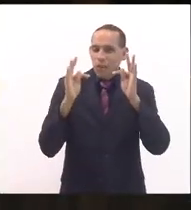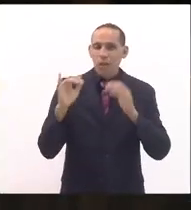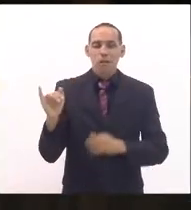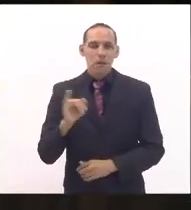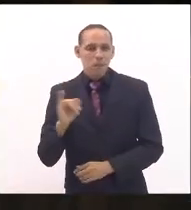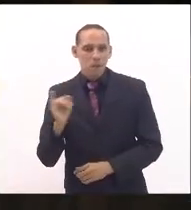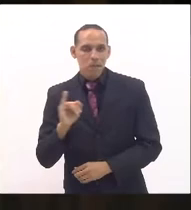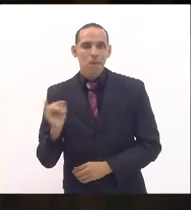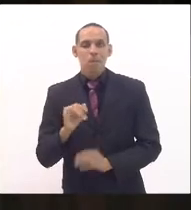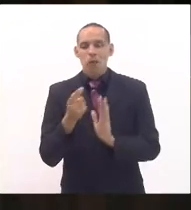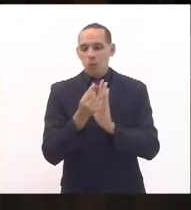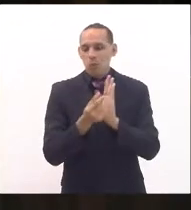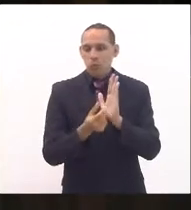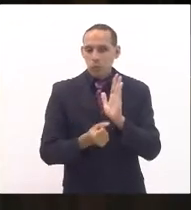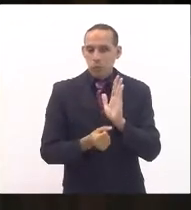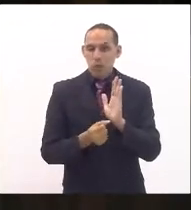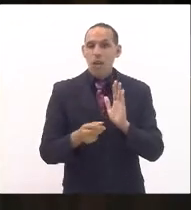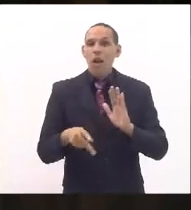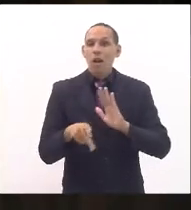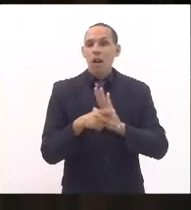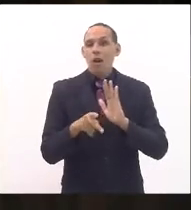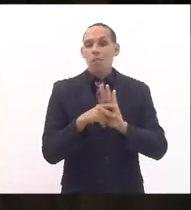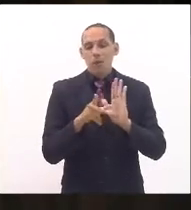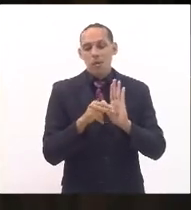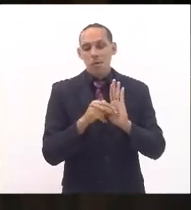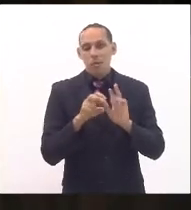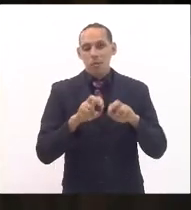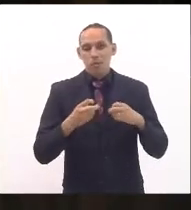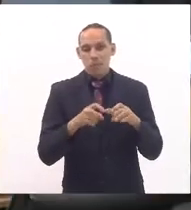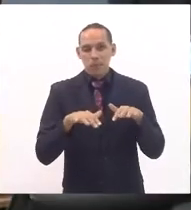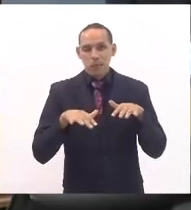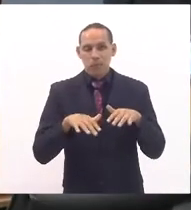às emendas de plenário.